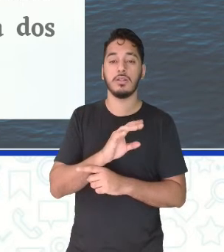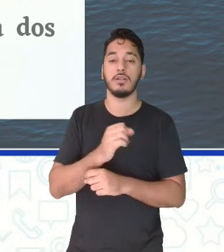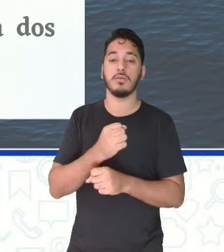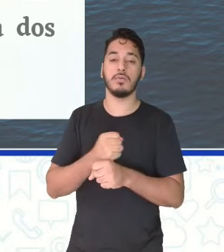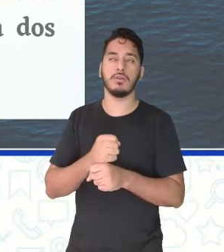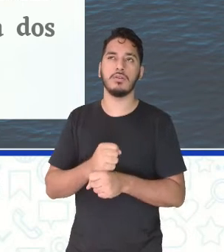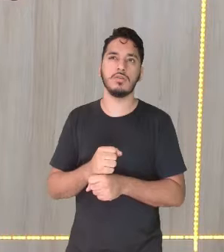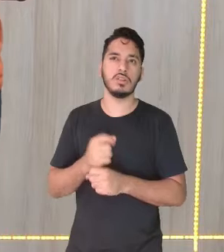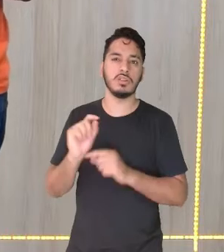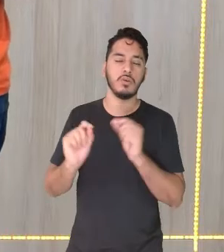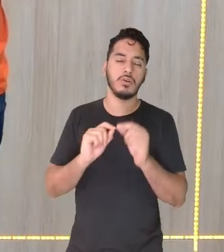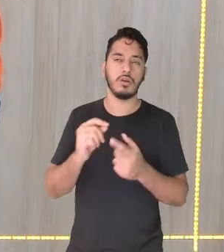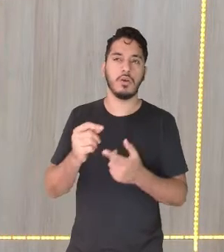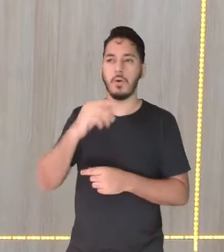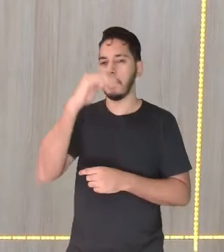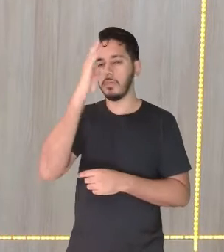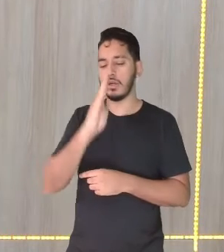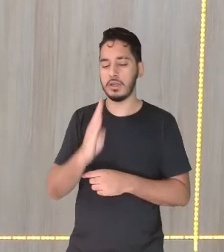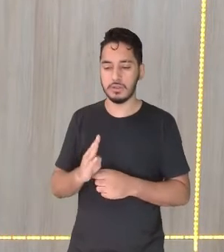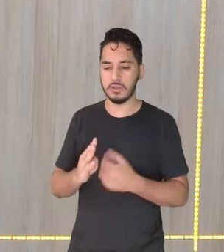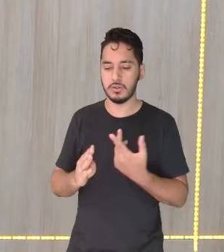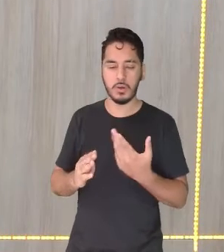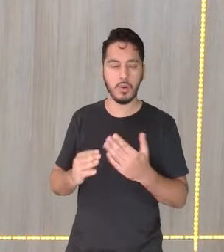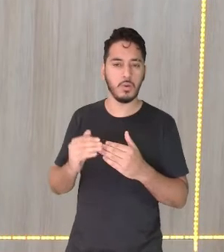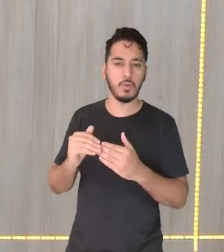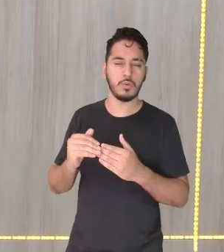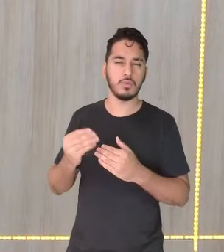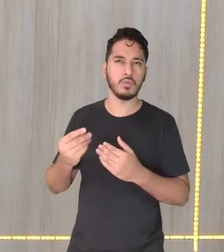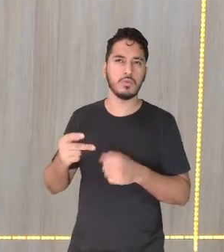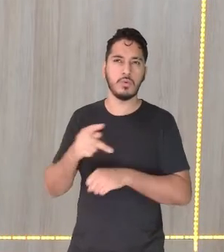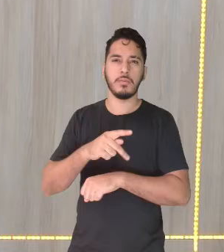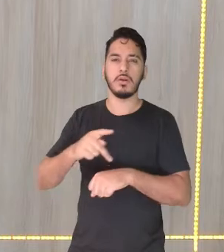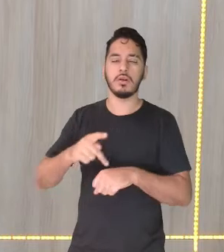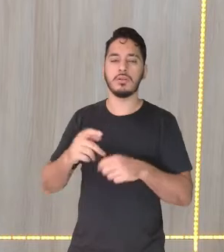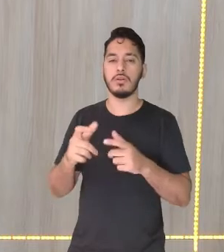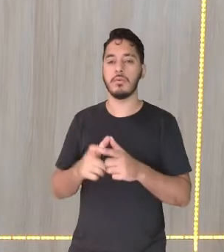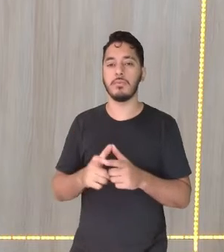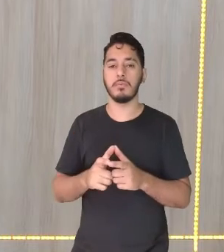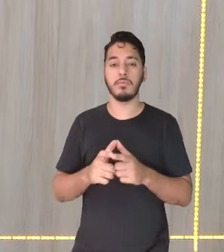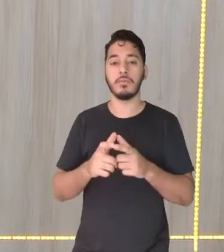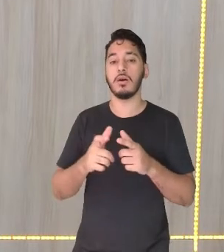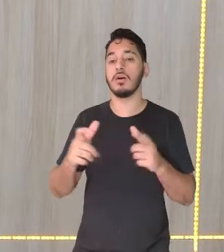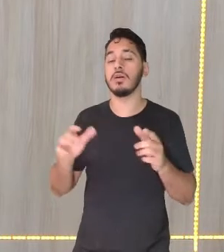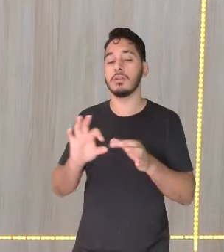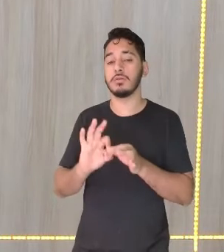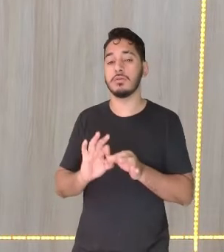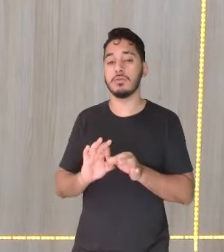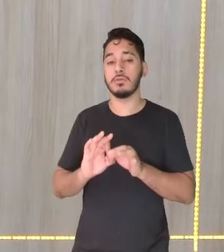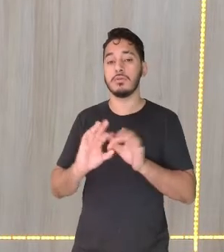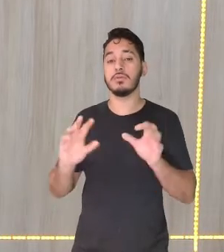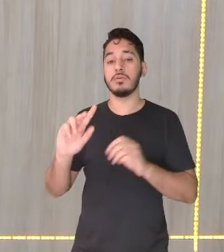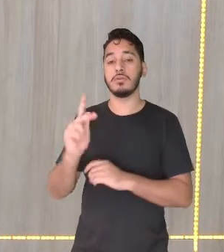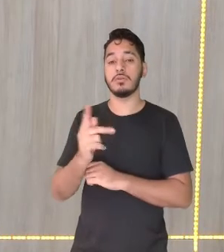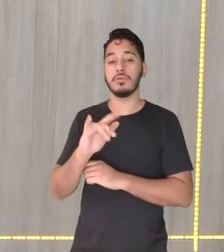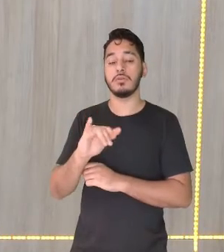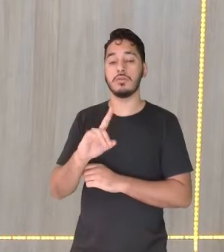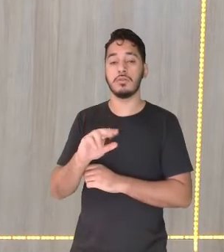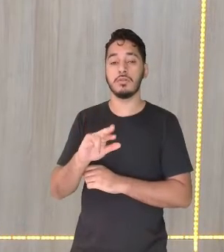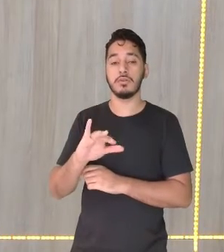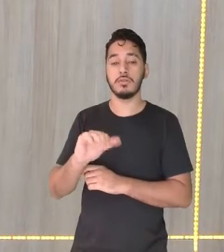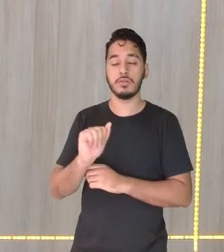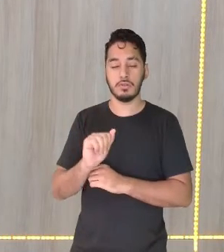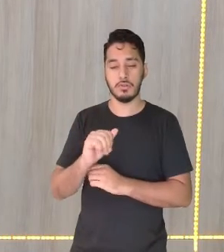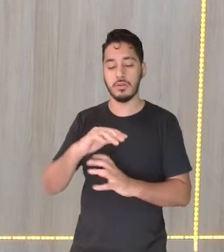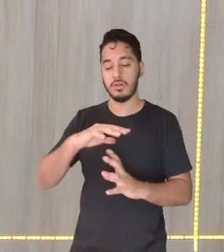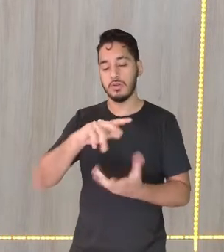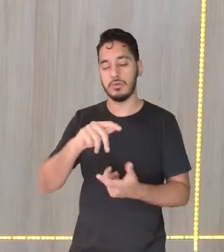coloca o Brasil, né, em um dos países em que tem a maior disponibilidade hídrica do mundo, né? Porque isso tem